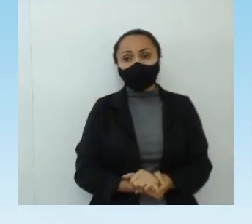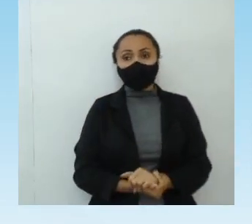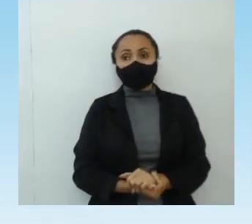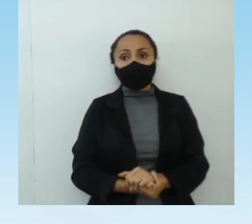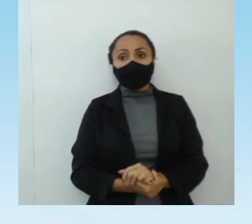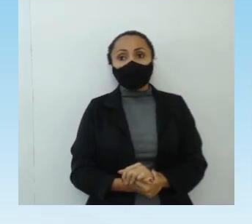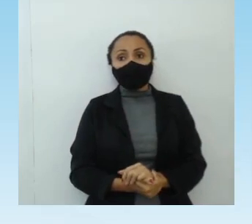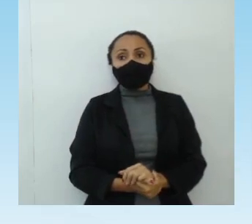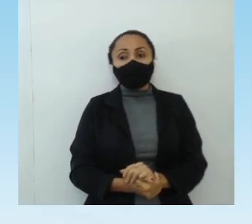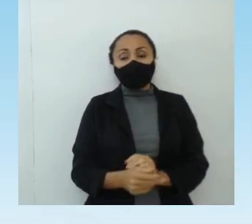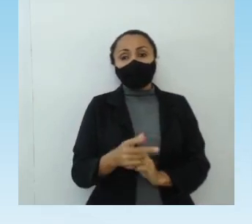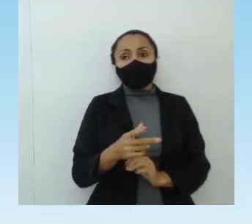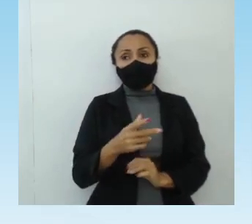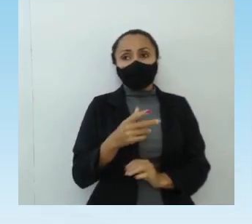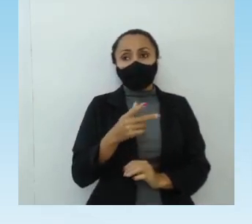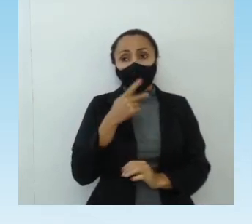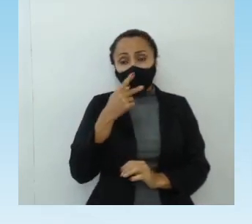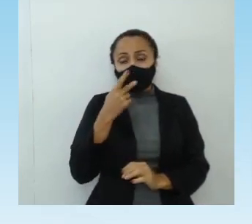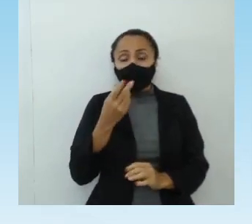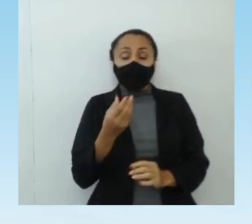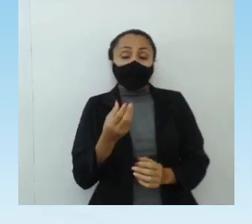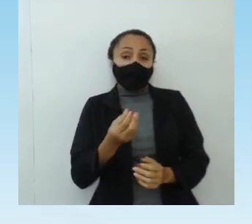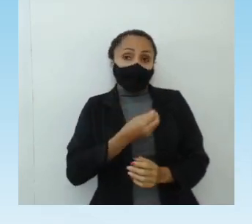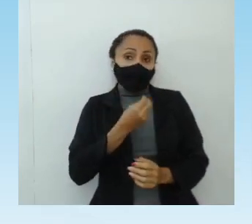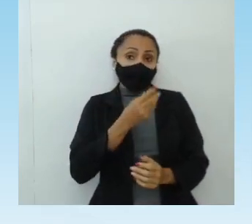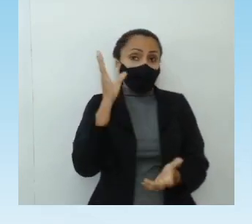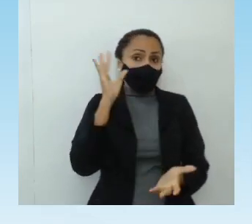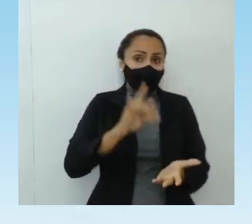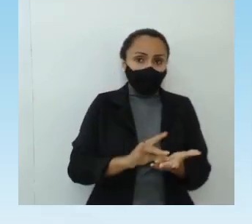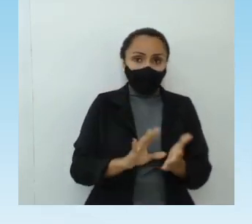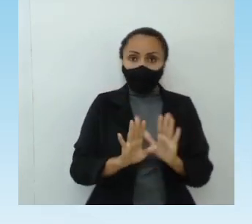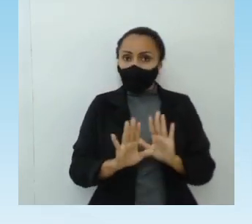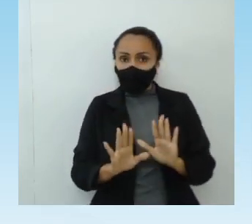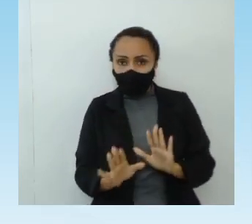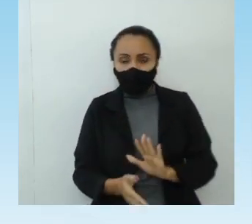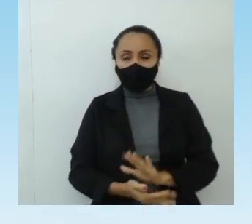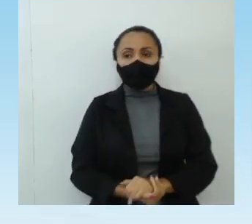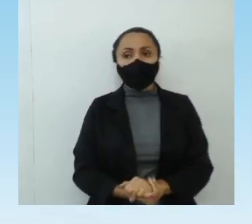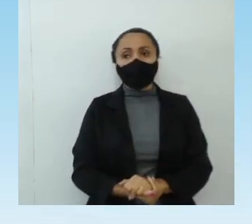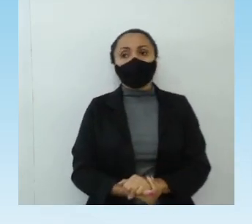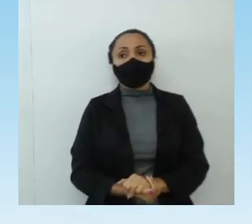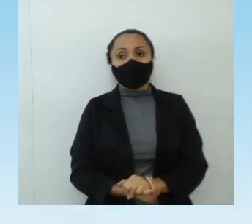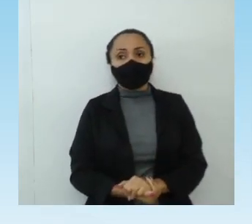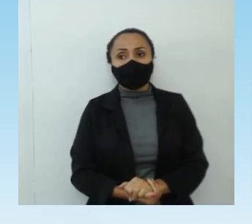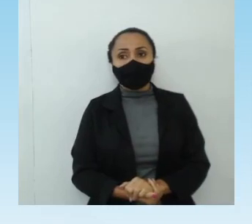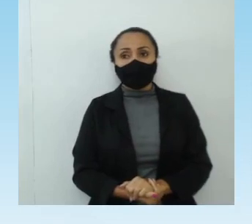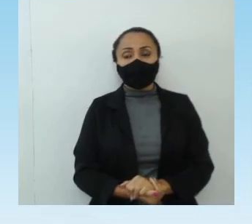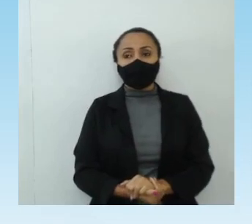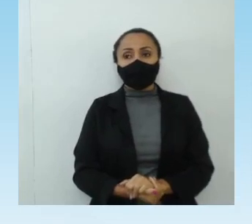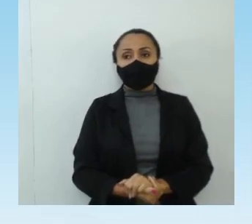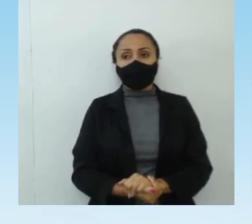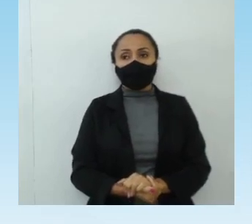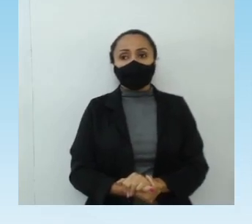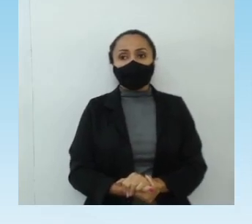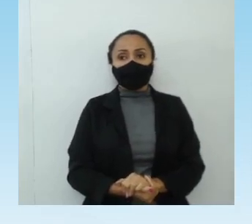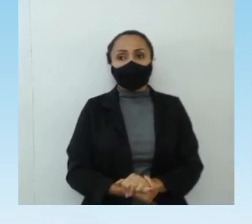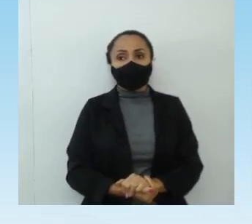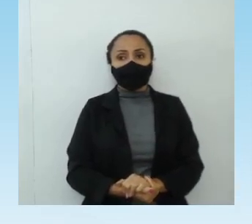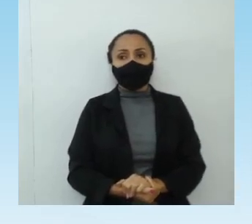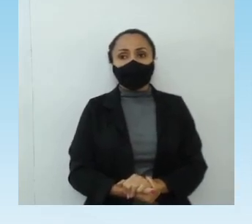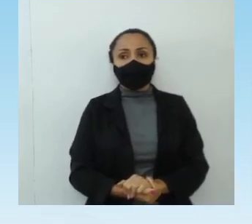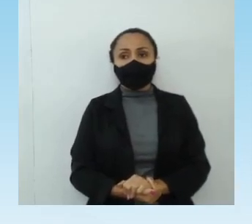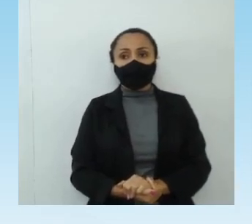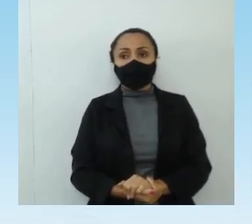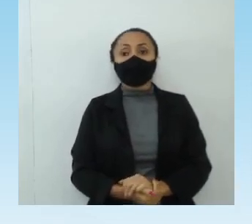falar de congruência, porque na vida real não é bem assim, né? Na vida real mesmo não é bem assim. Mas assim, para